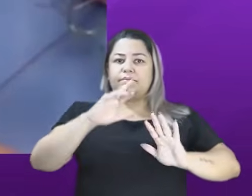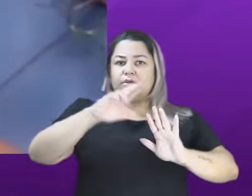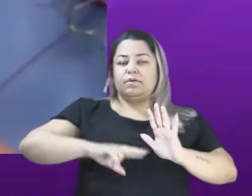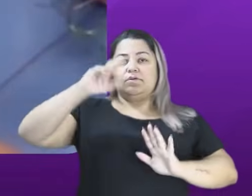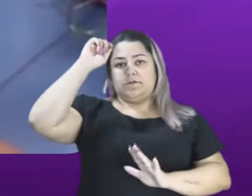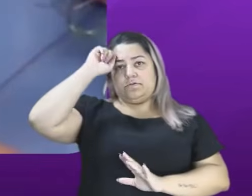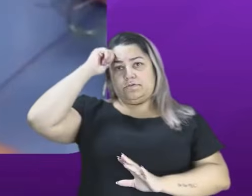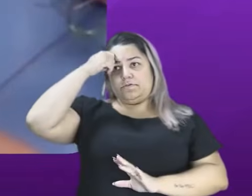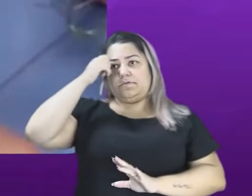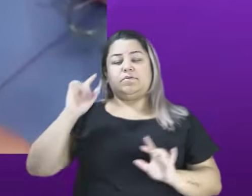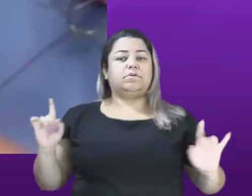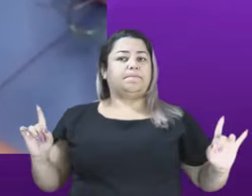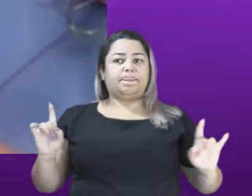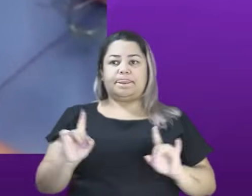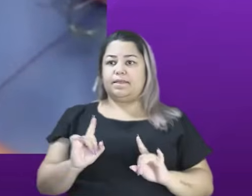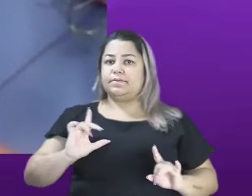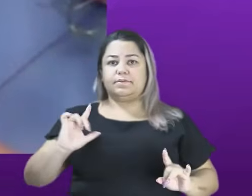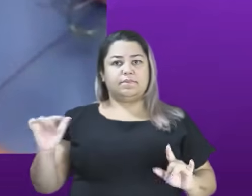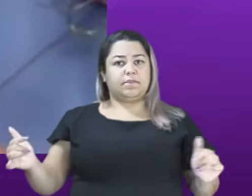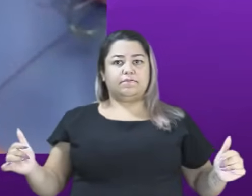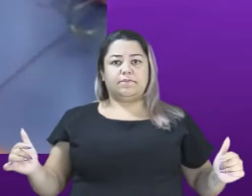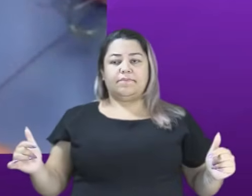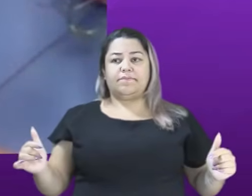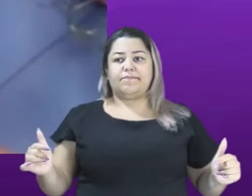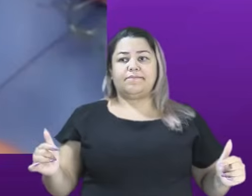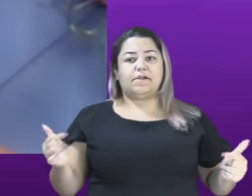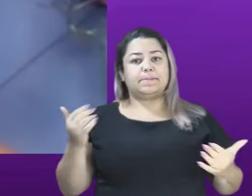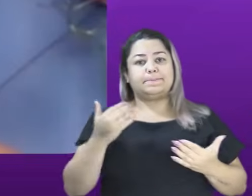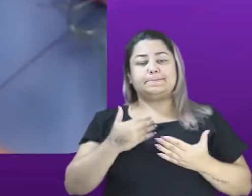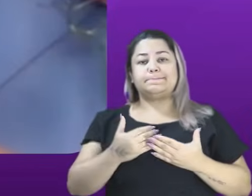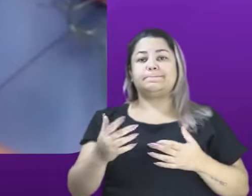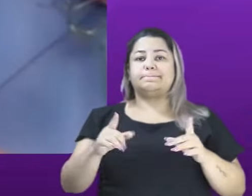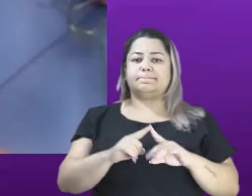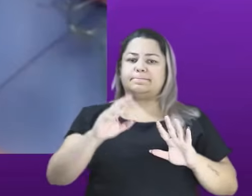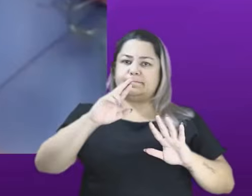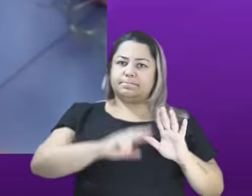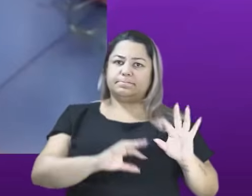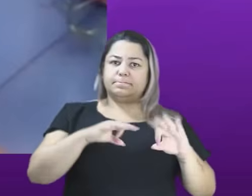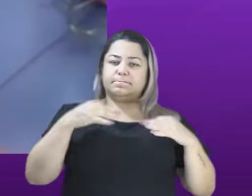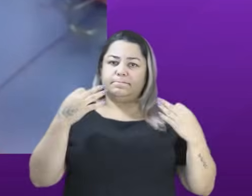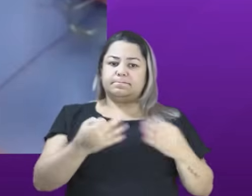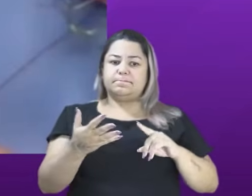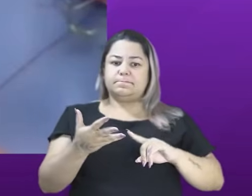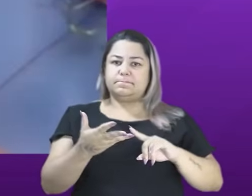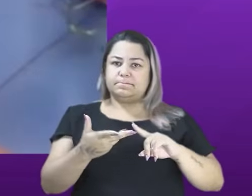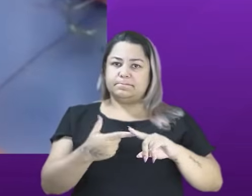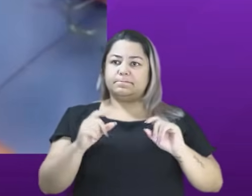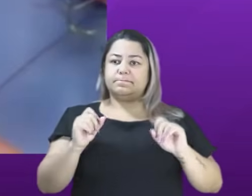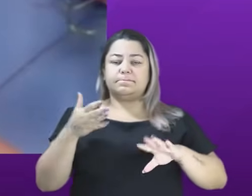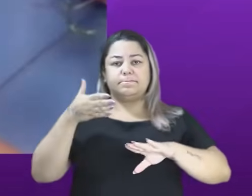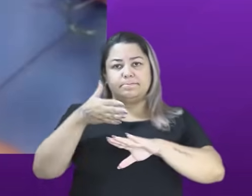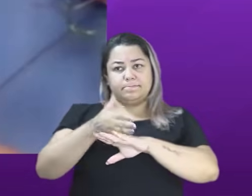negro, ela não tem, né, nenhum indício, né, de registro de famílias, de quantitativo que